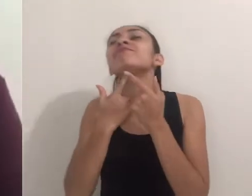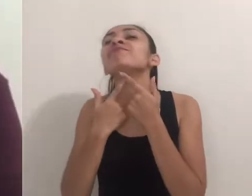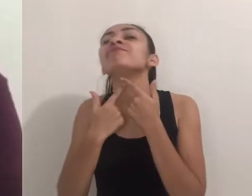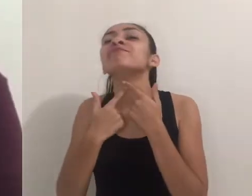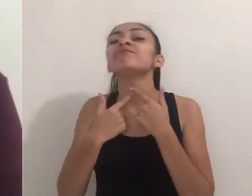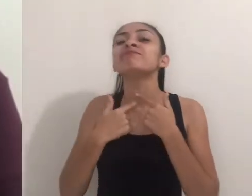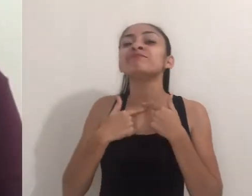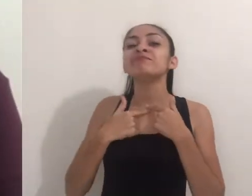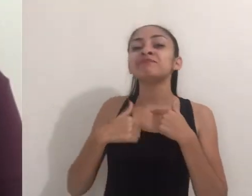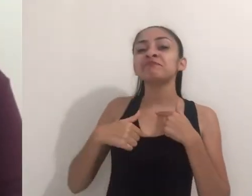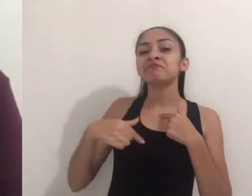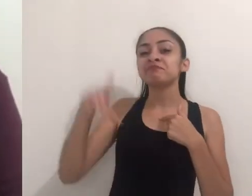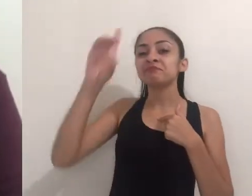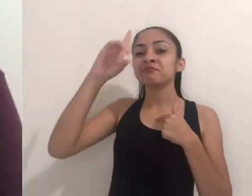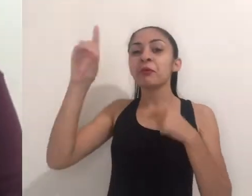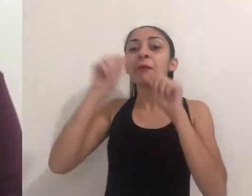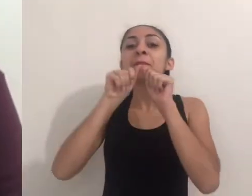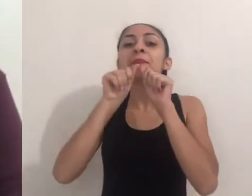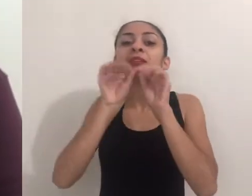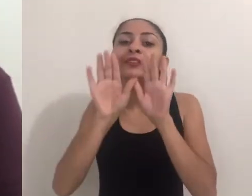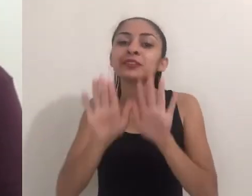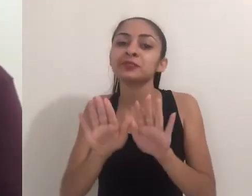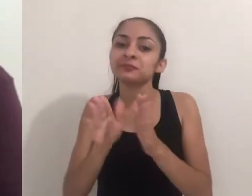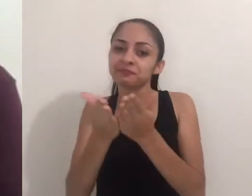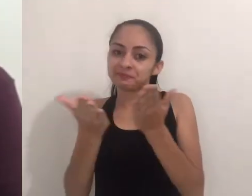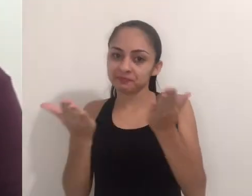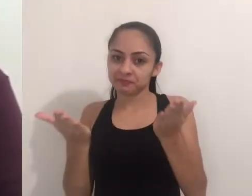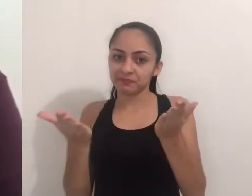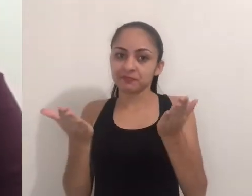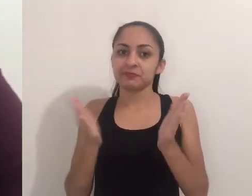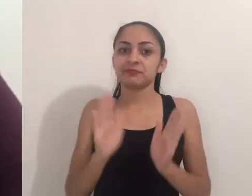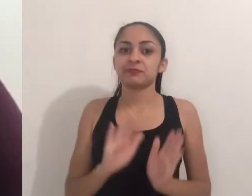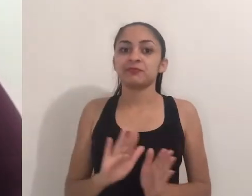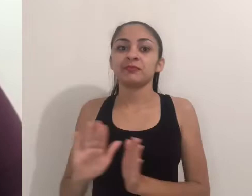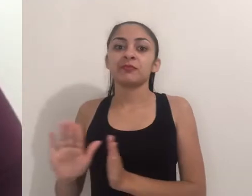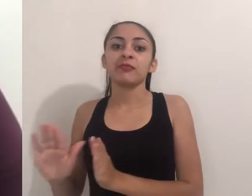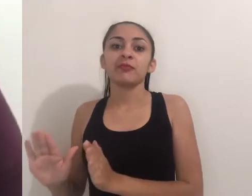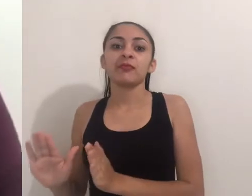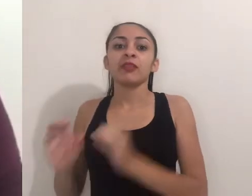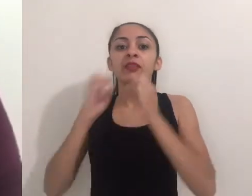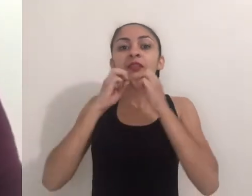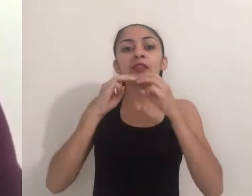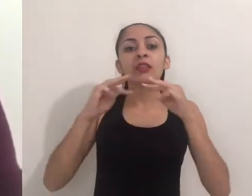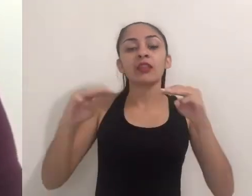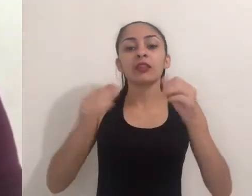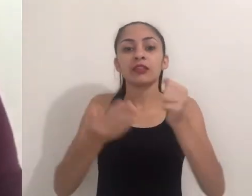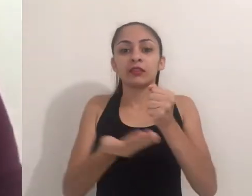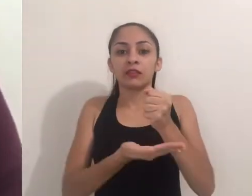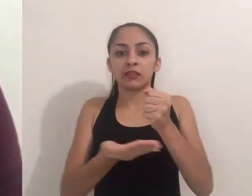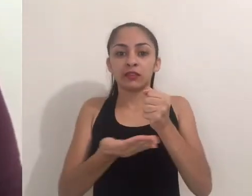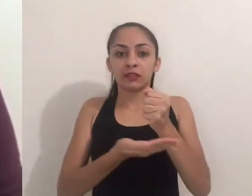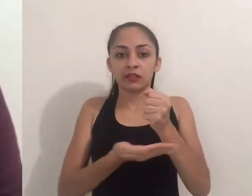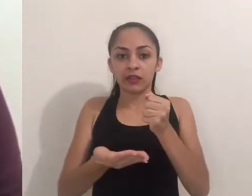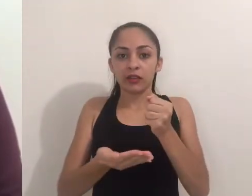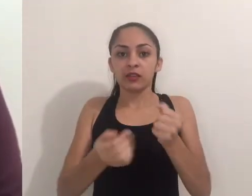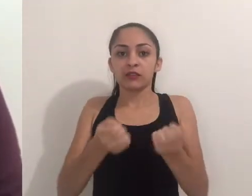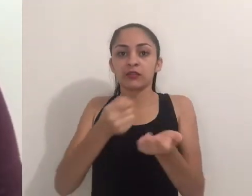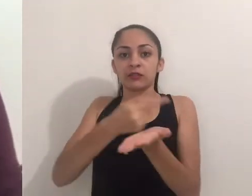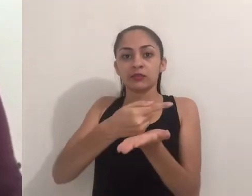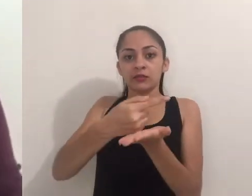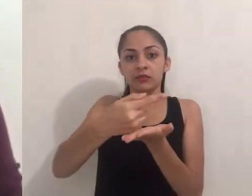que Deus continue abençoando a sua vida. A nossa devocional de hoje, ela está baseada no capítulo 3 do livro de